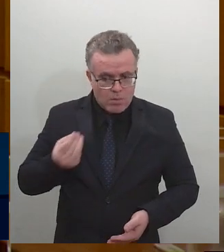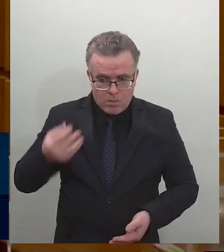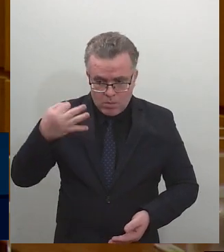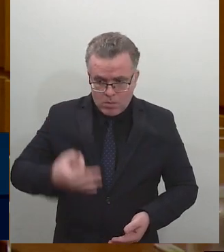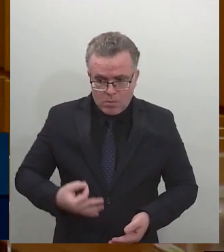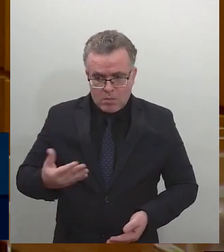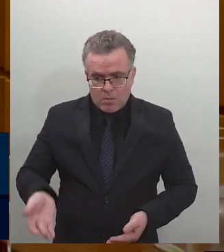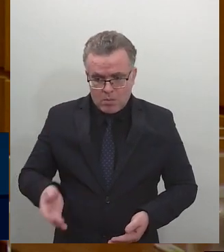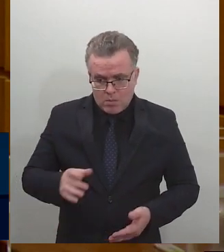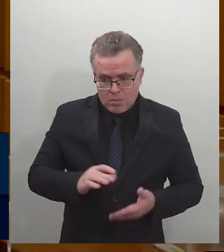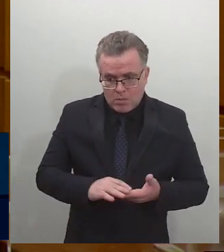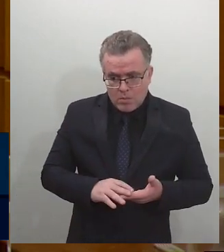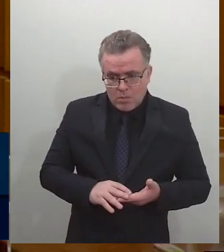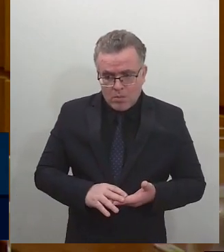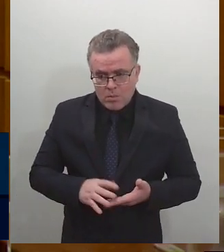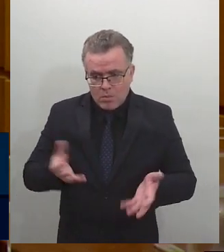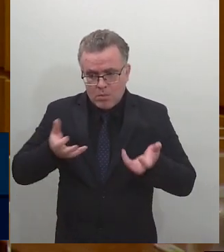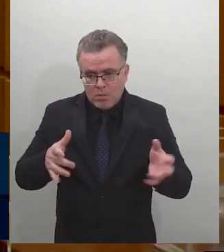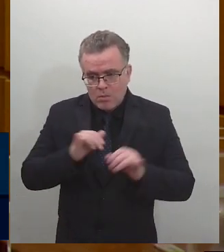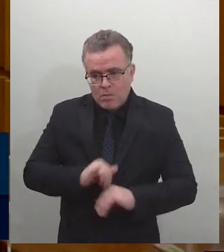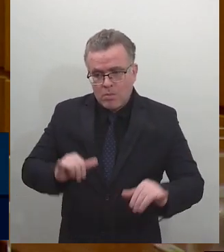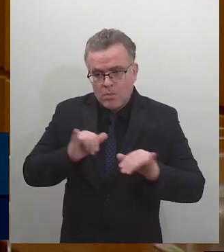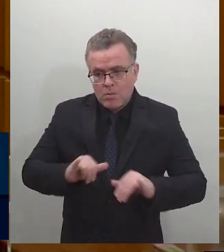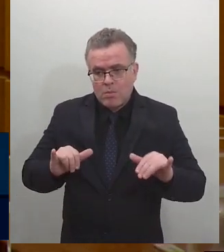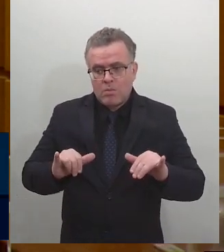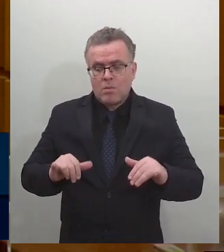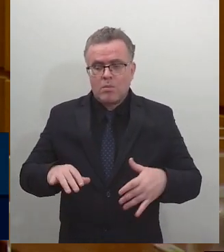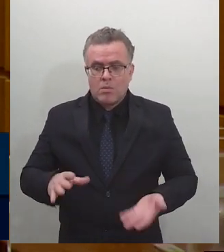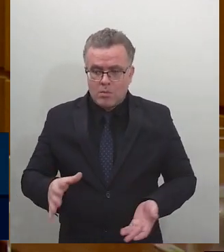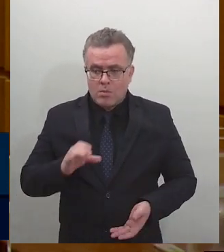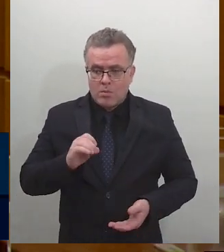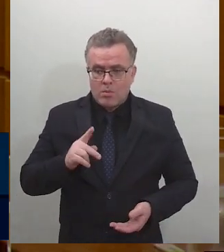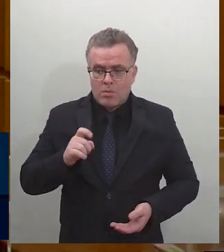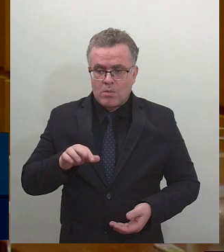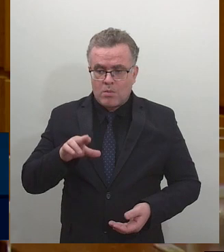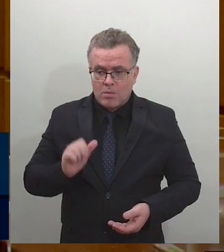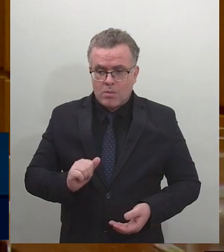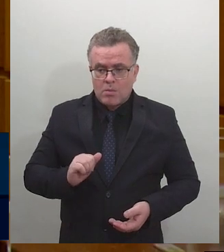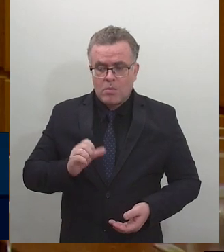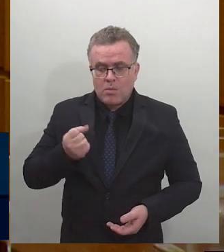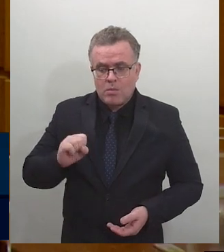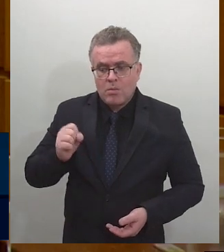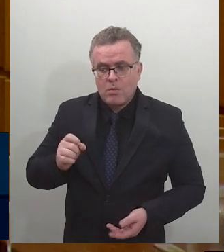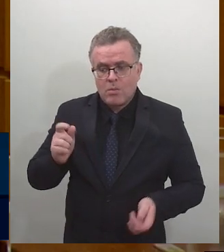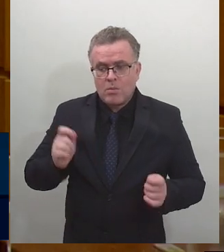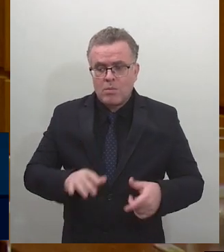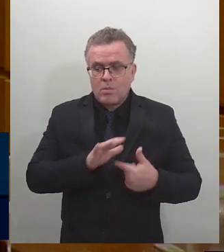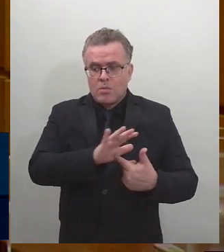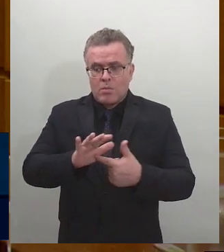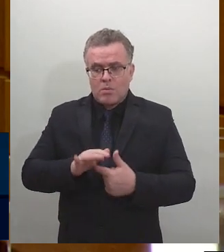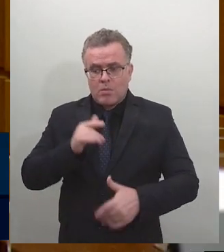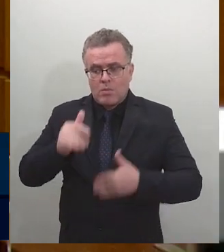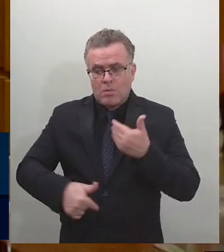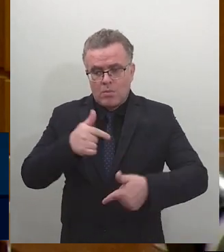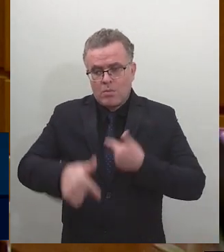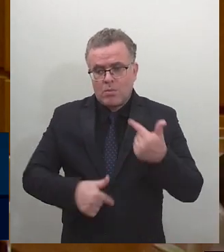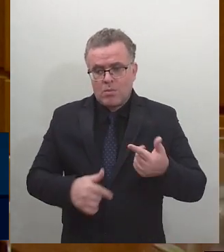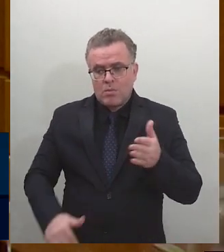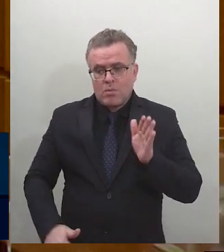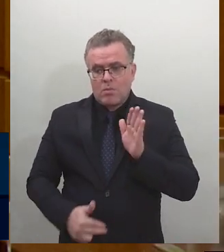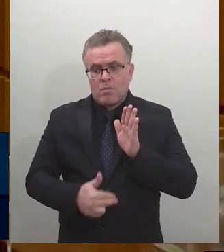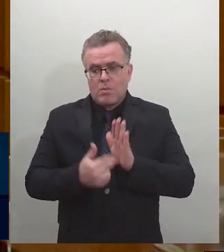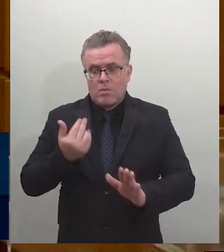sobre o Opera Sergipe, esse programa que tem sido sucesso e que as cirurgias foram iniciadas já no dia seguinte